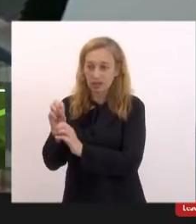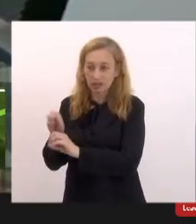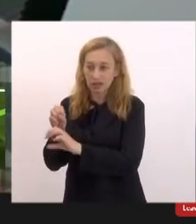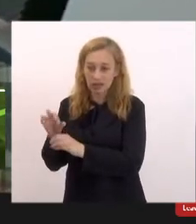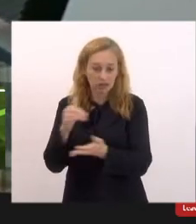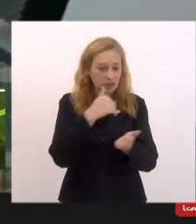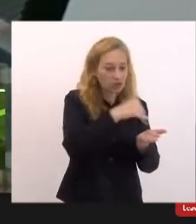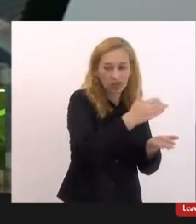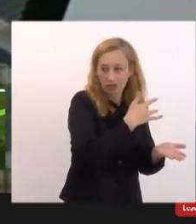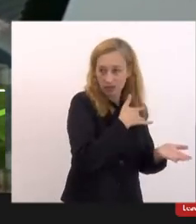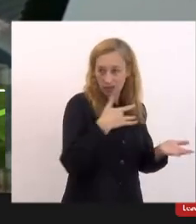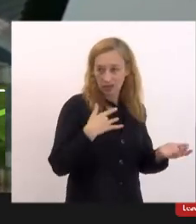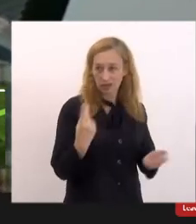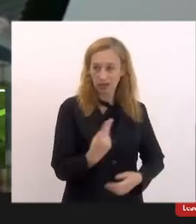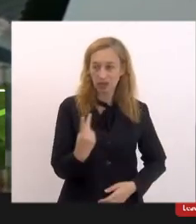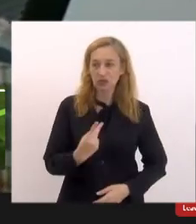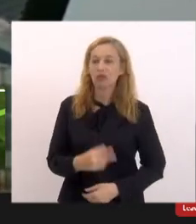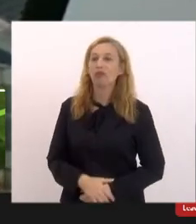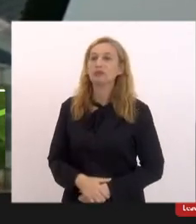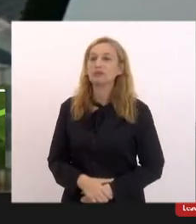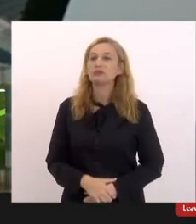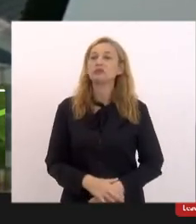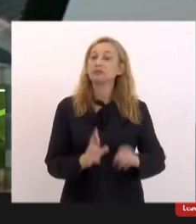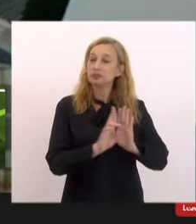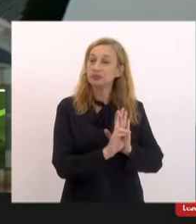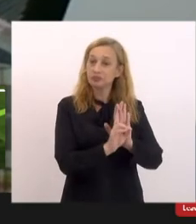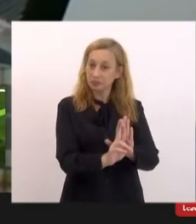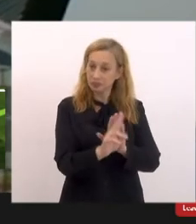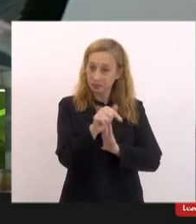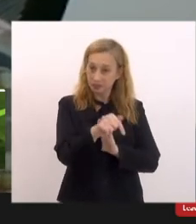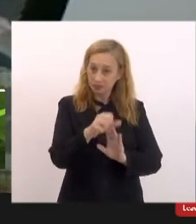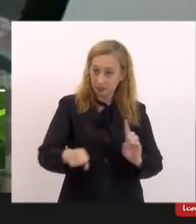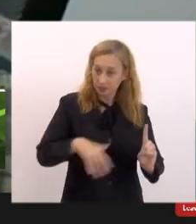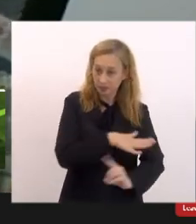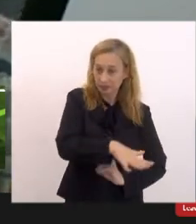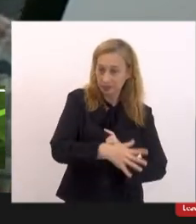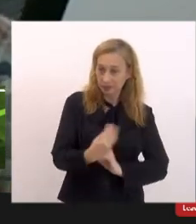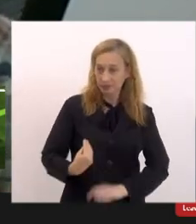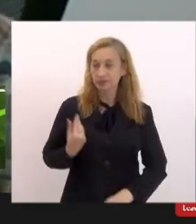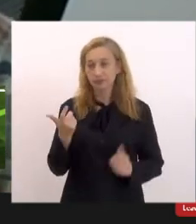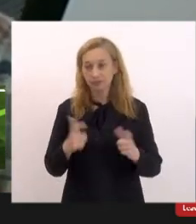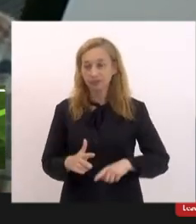de saúde e de educação, as representações sociais aqui presentes.